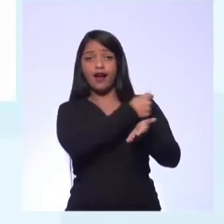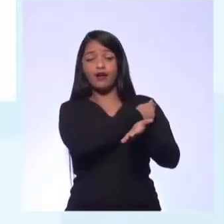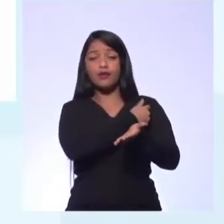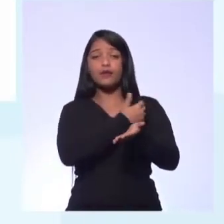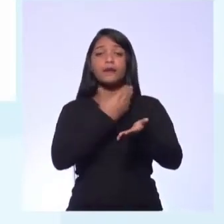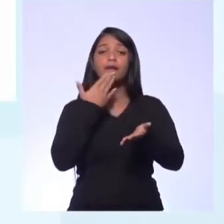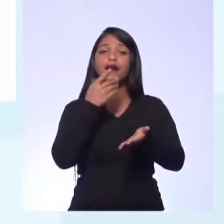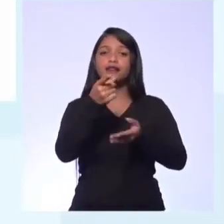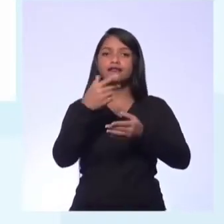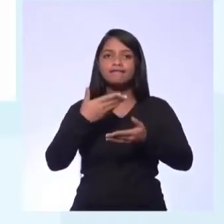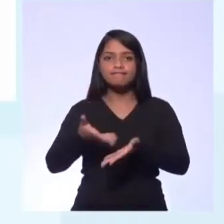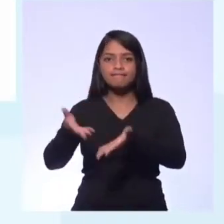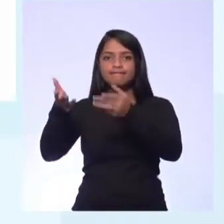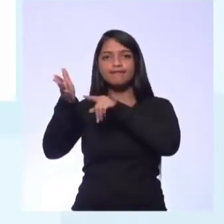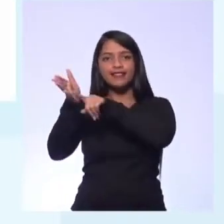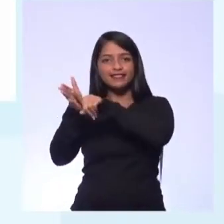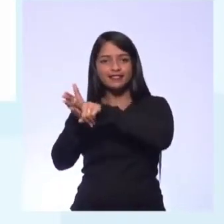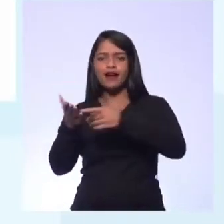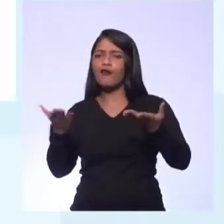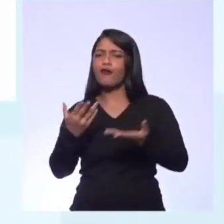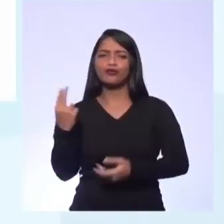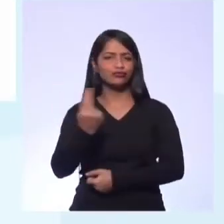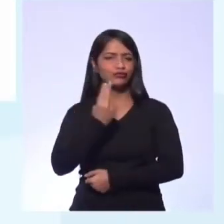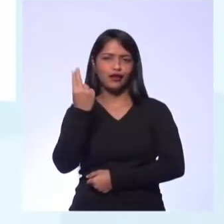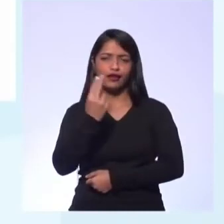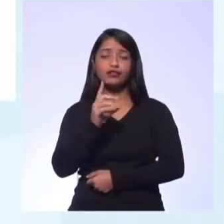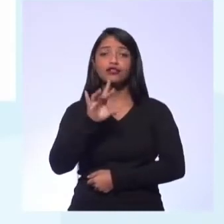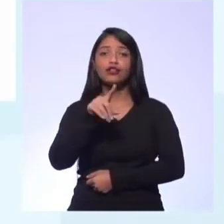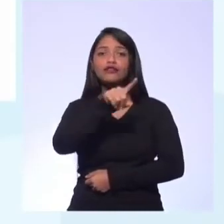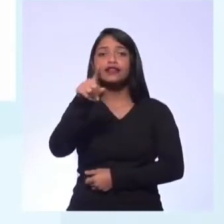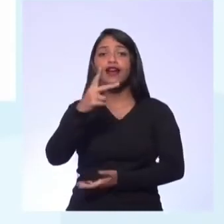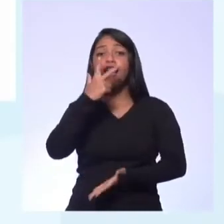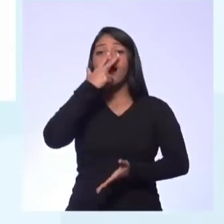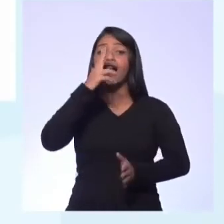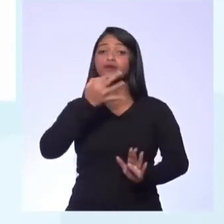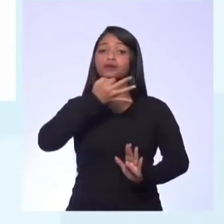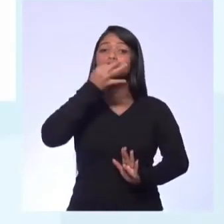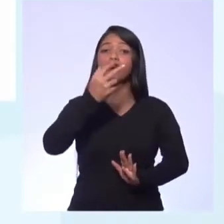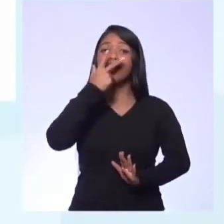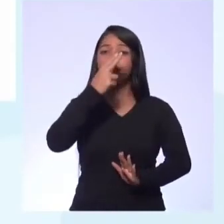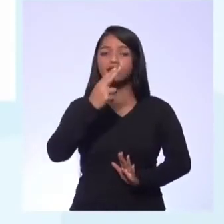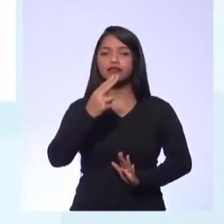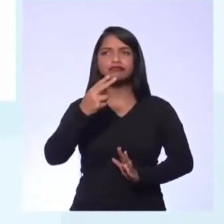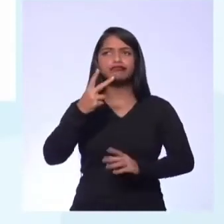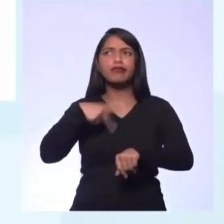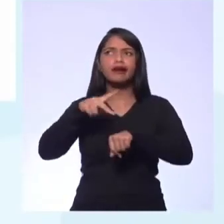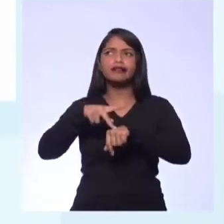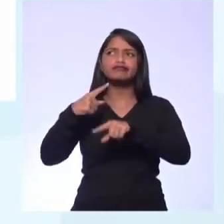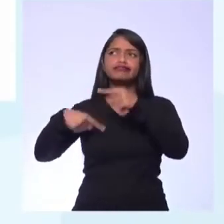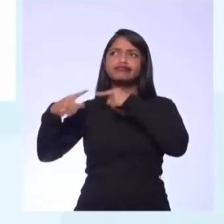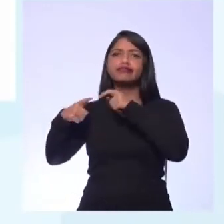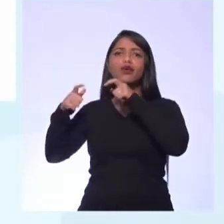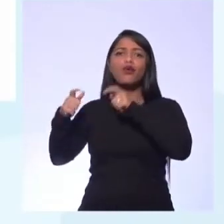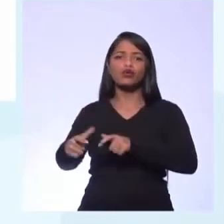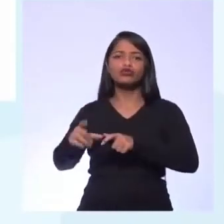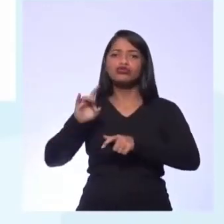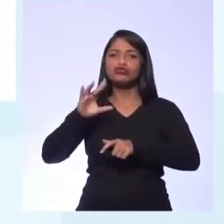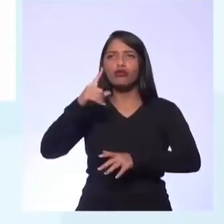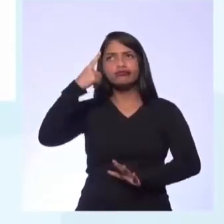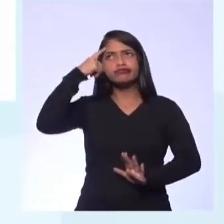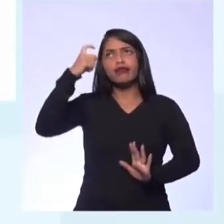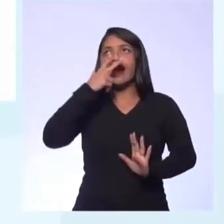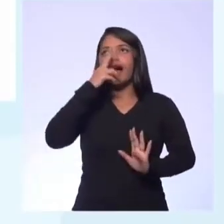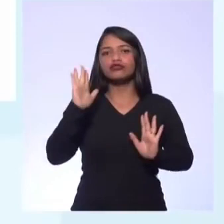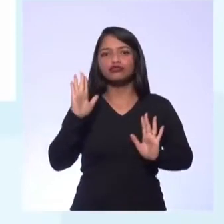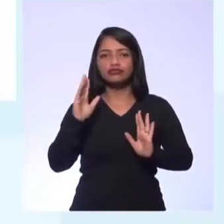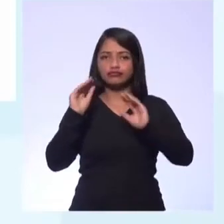falar o que vocês acham que seja a origem desses países, tá? Não precisa pesquisar agora, só chuta, tá? Então, then